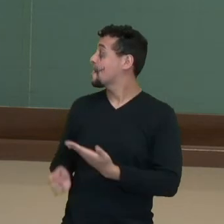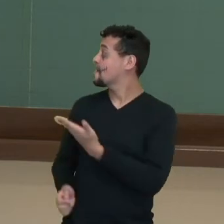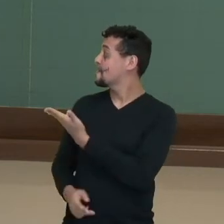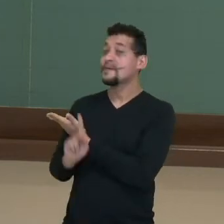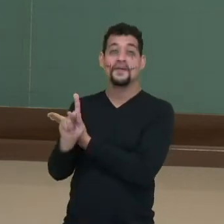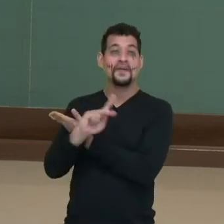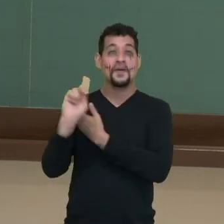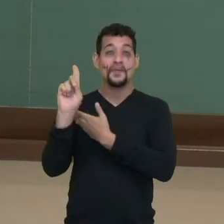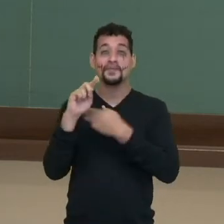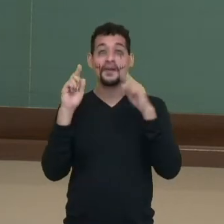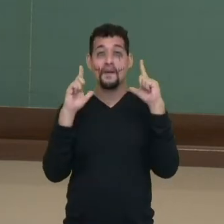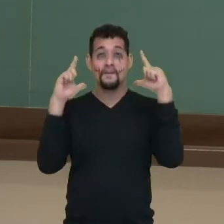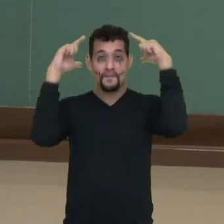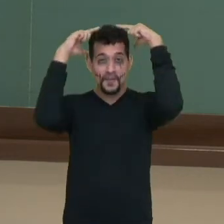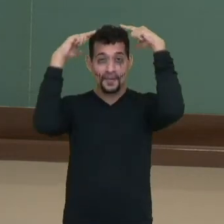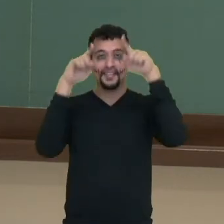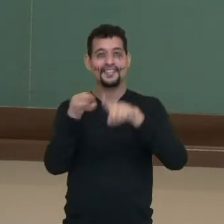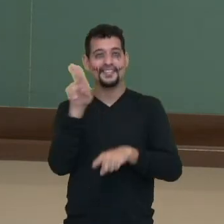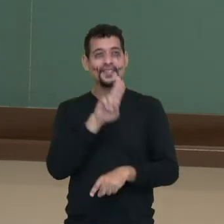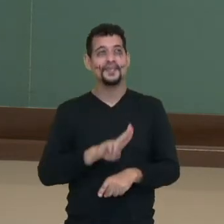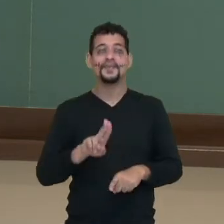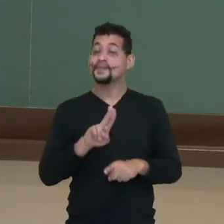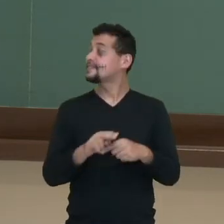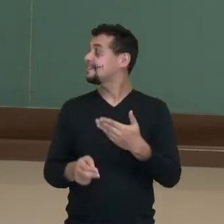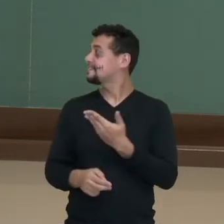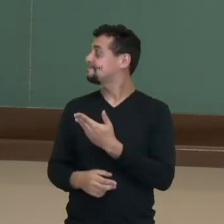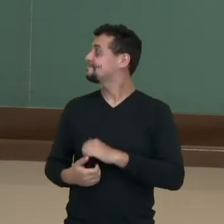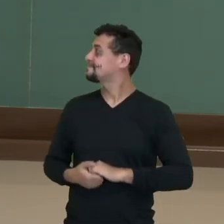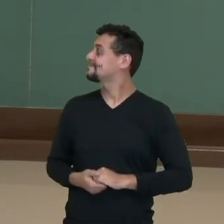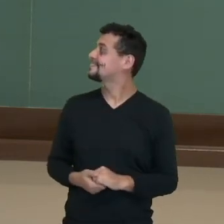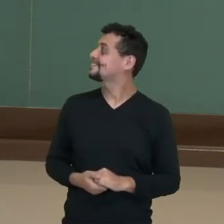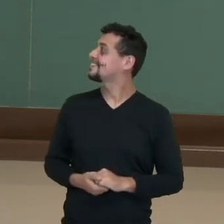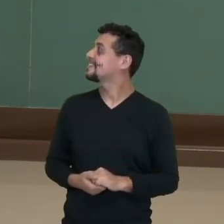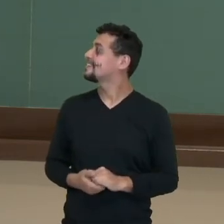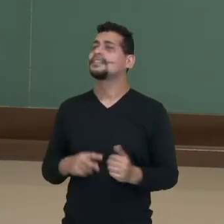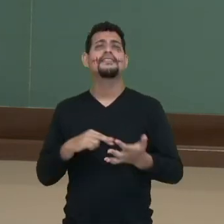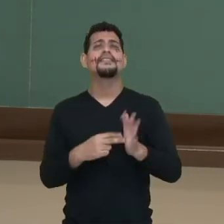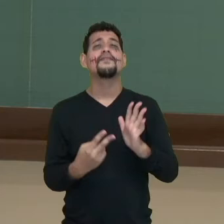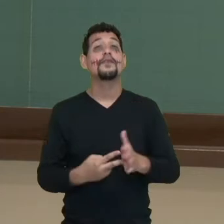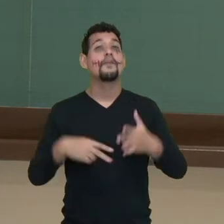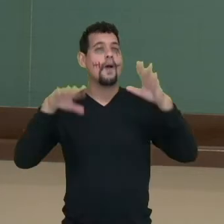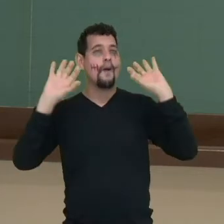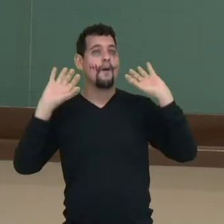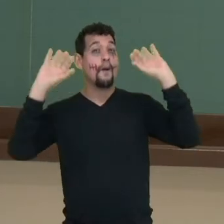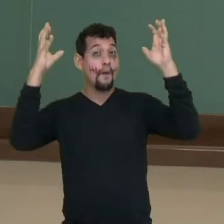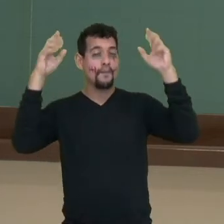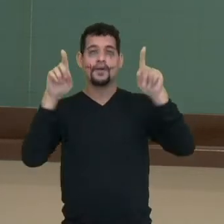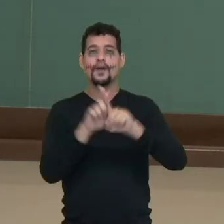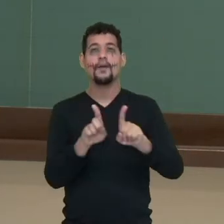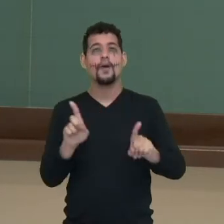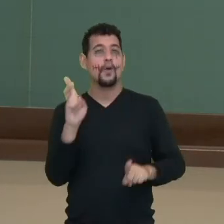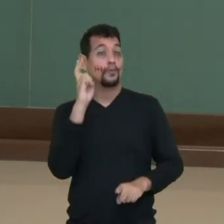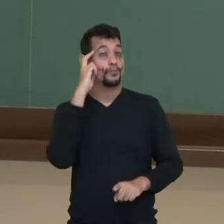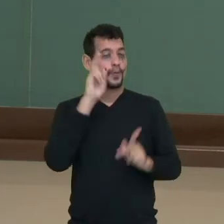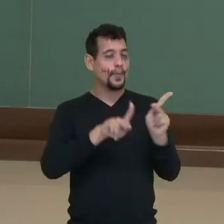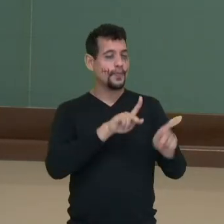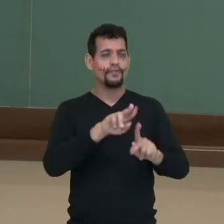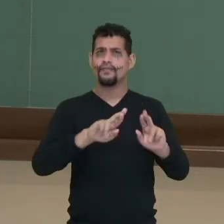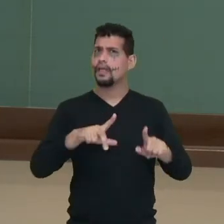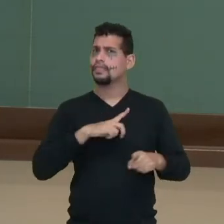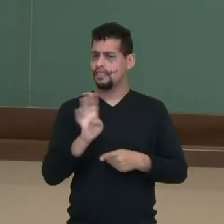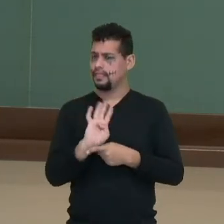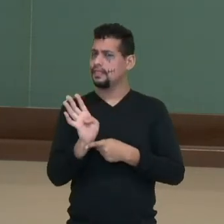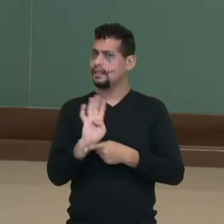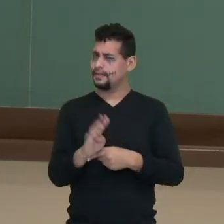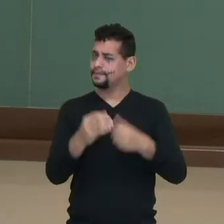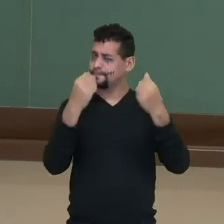da Catrina. Então, é uma comemoração, é uma cultura de um outro povo. Tem filmes